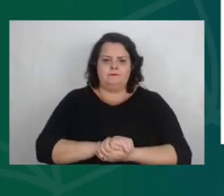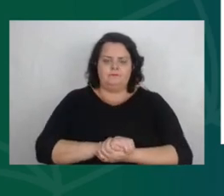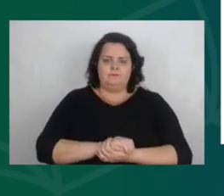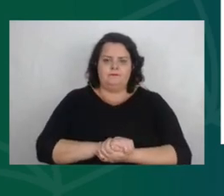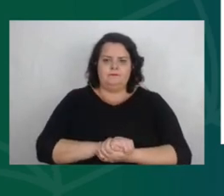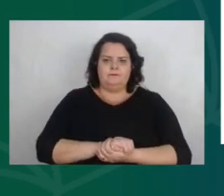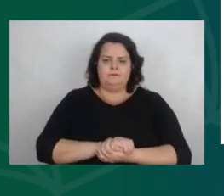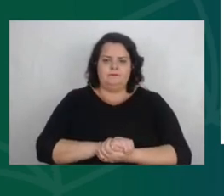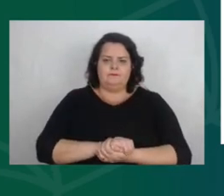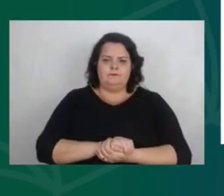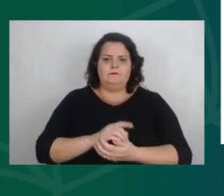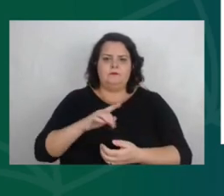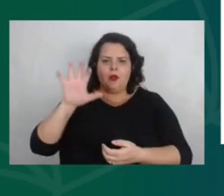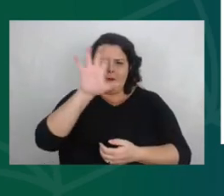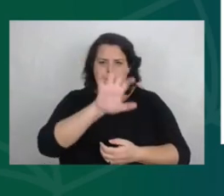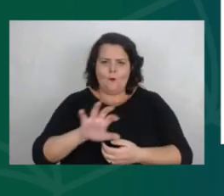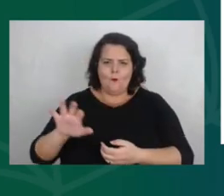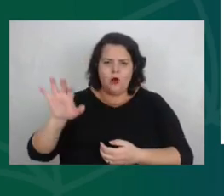Essa então é a região aqui que está